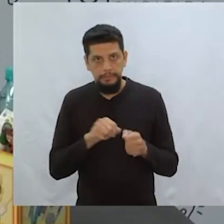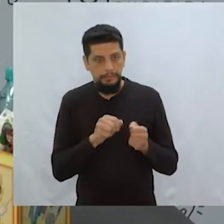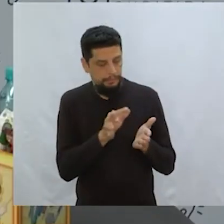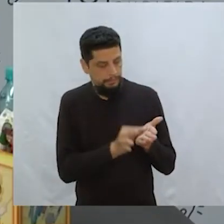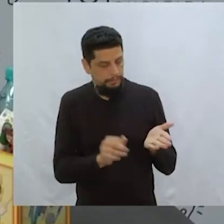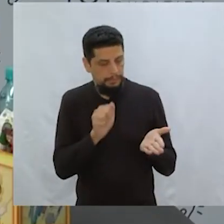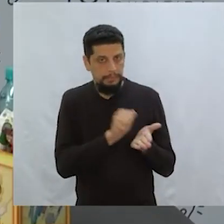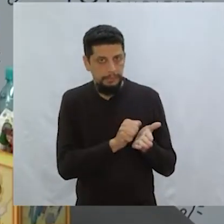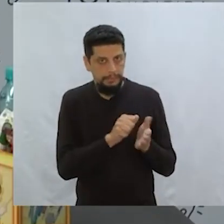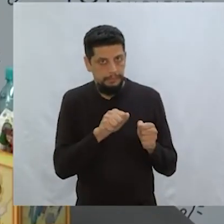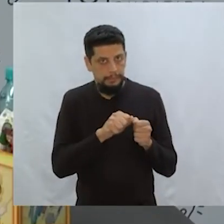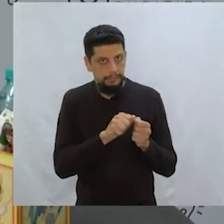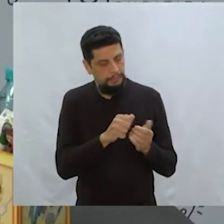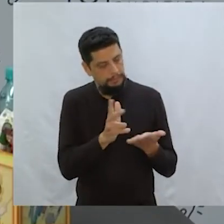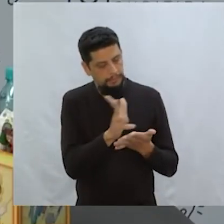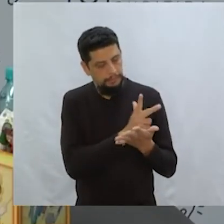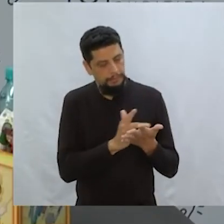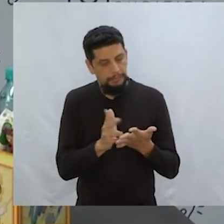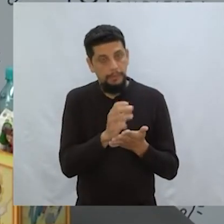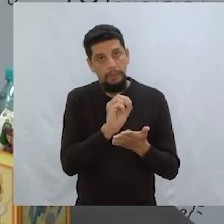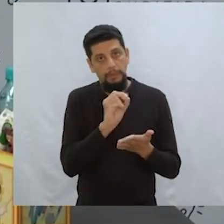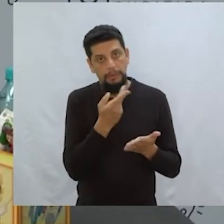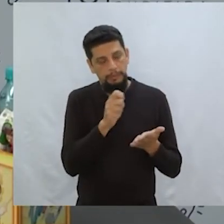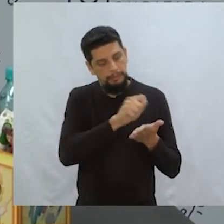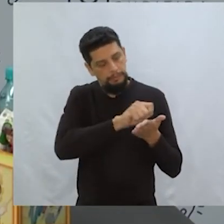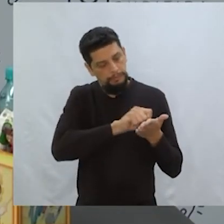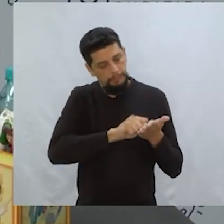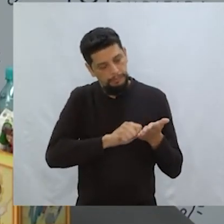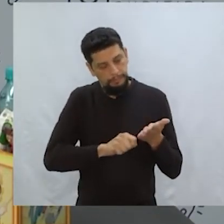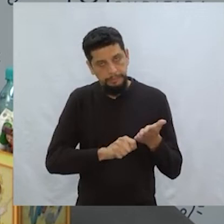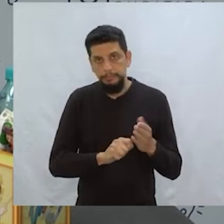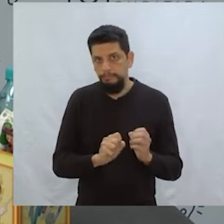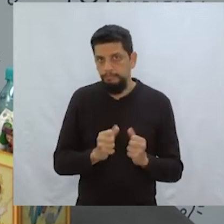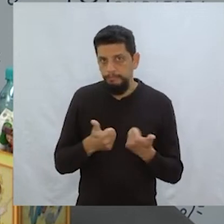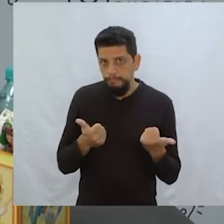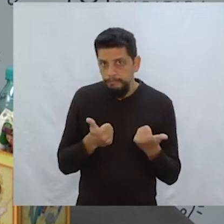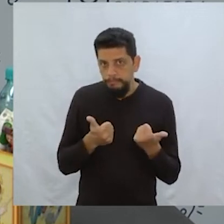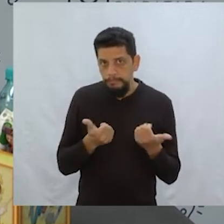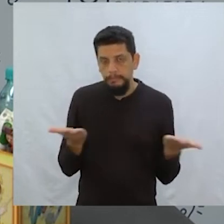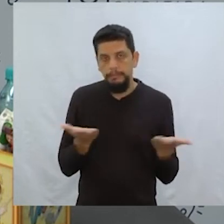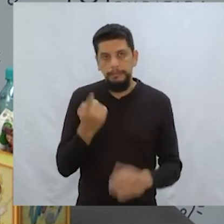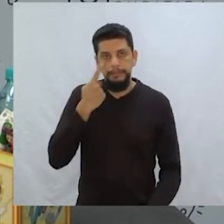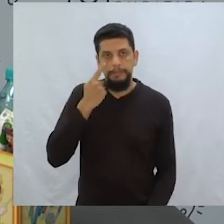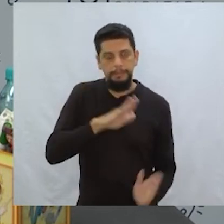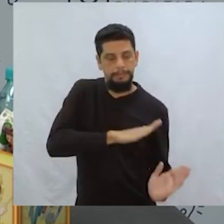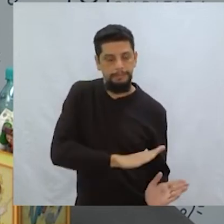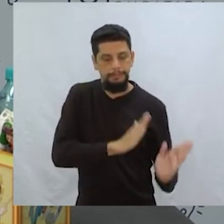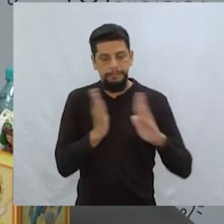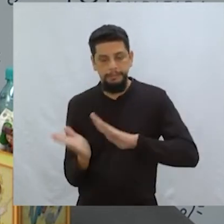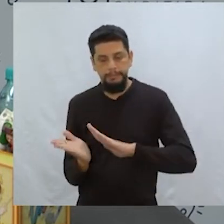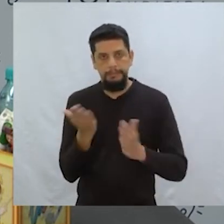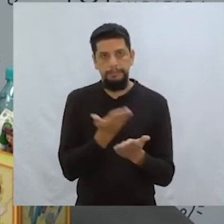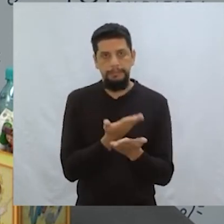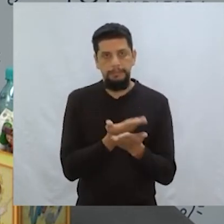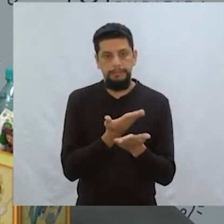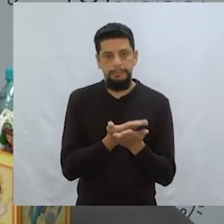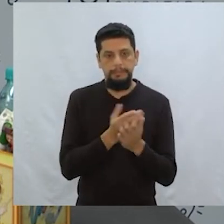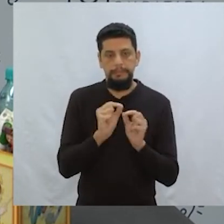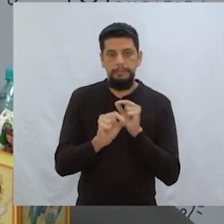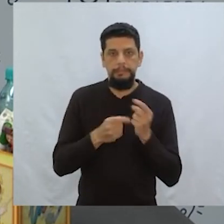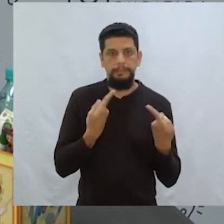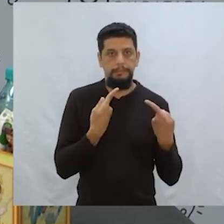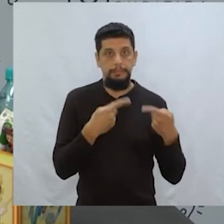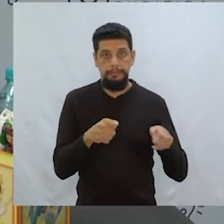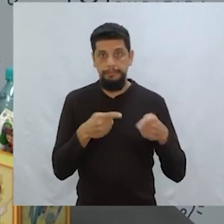Pronto, fizeram o registro, fizeram o desenho, escreveram. Agora vamos para uma outra parte da nossa aula, que